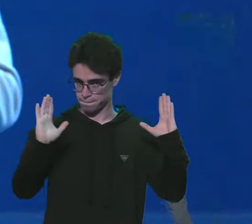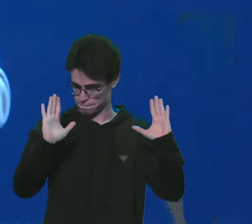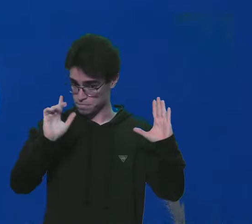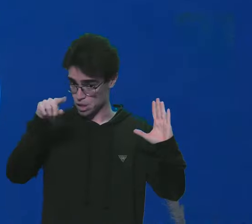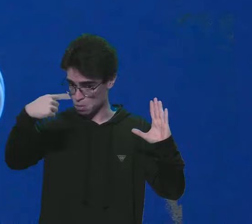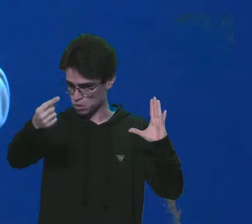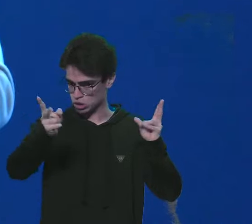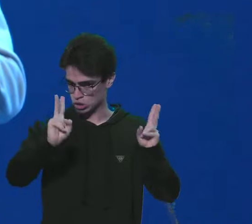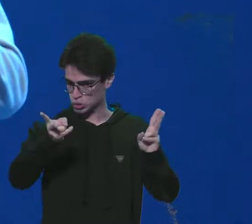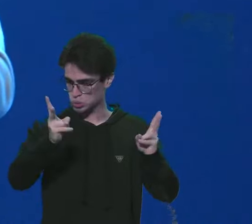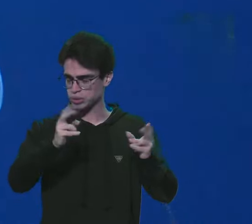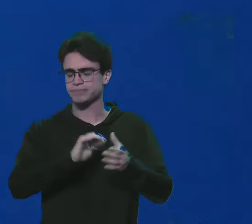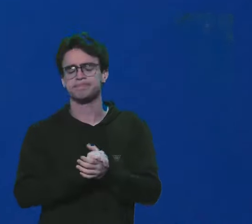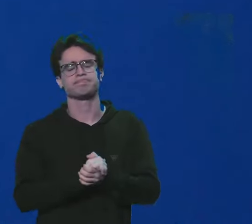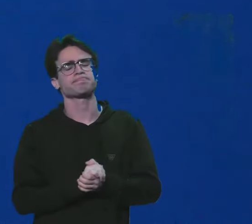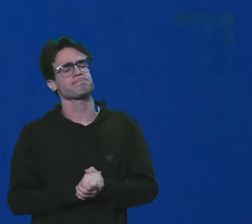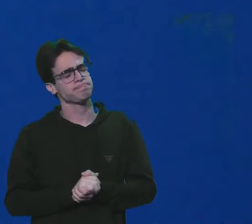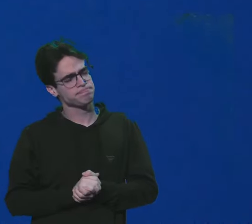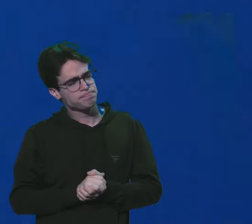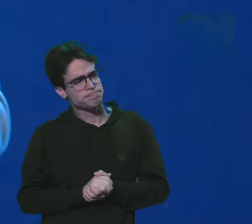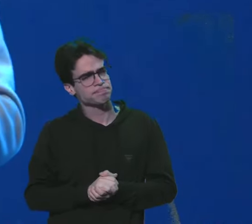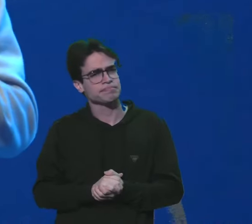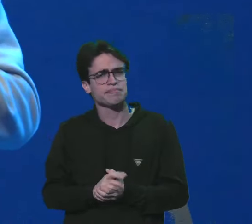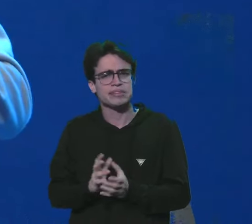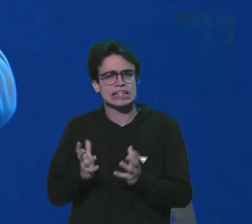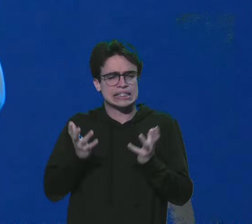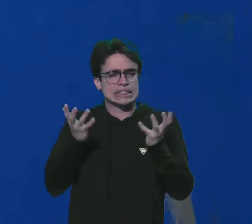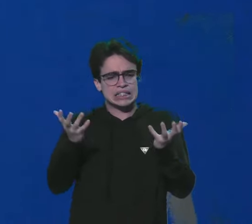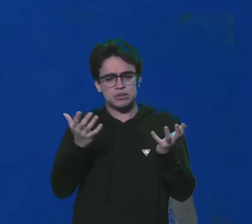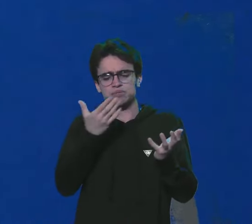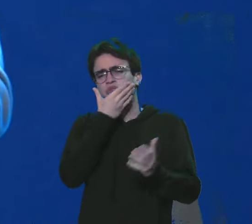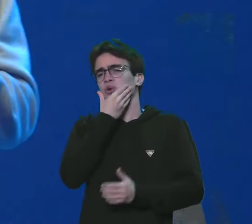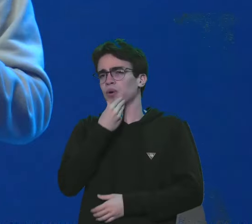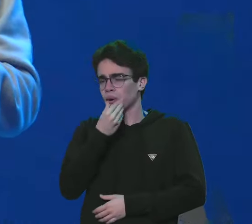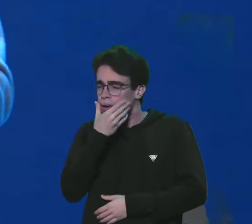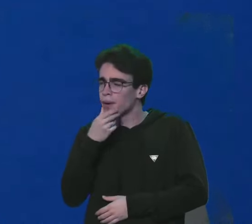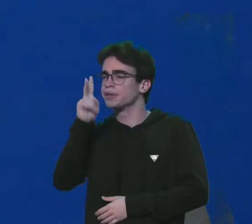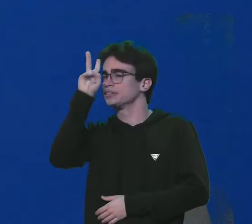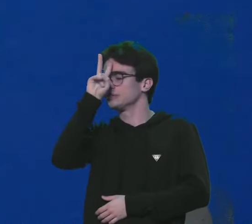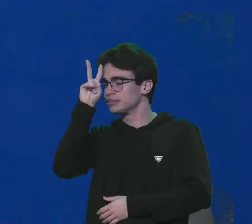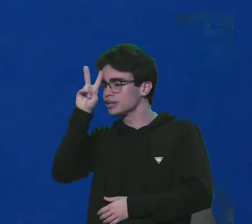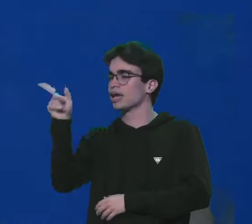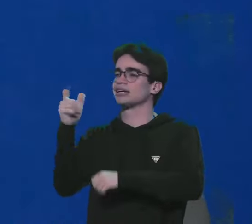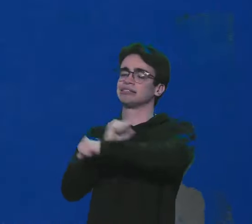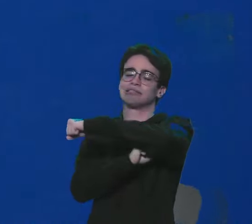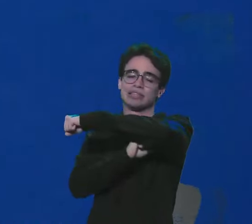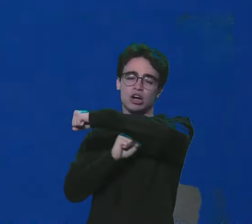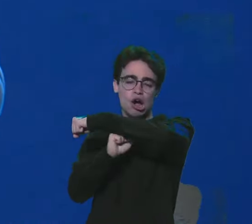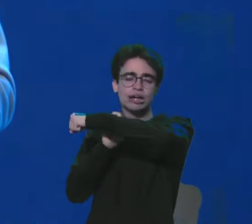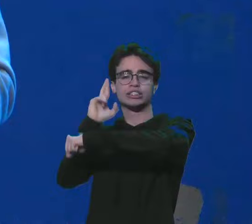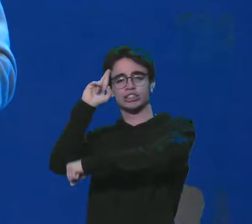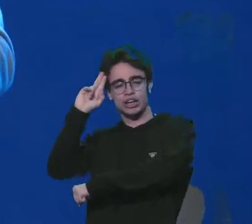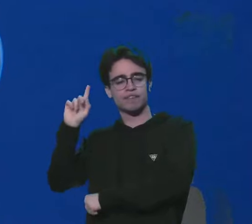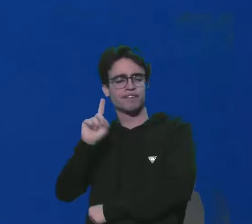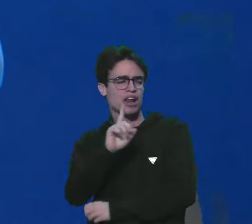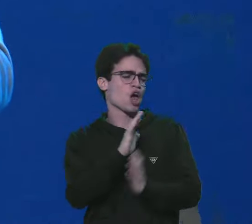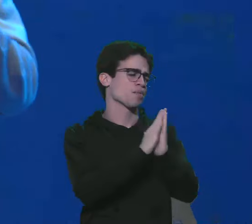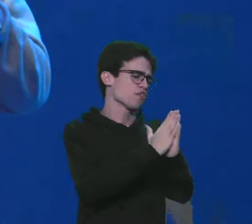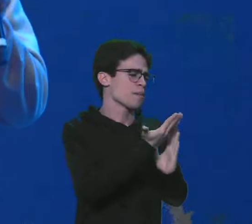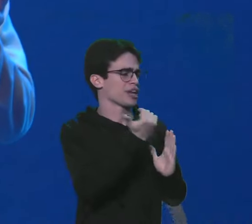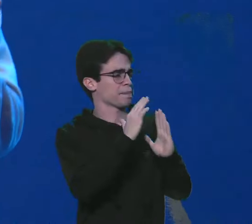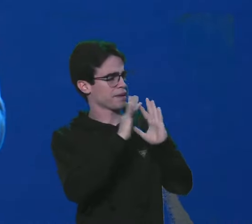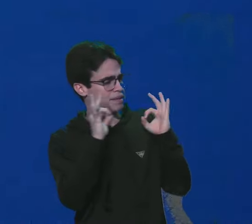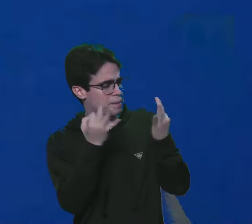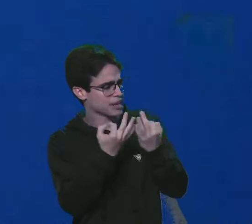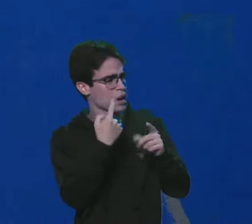continua. Primeiro a Bíblia diz que chega um homem que era dirigente de uma sinagoga falando: mestre, vem até minha casa porque minha